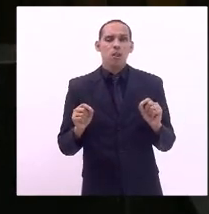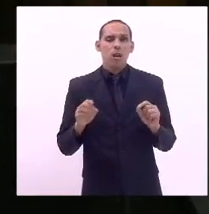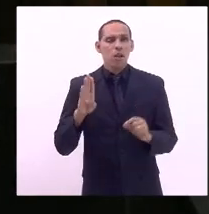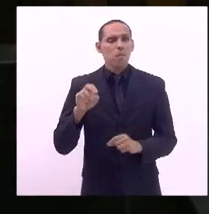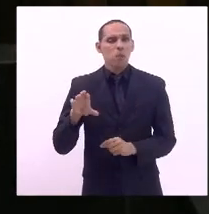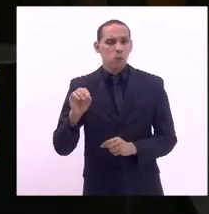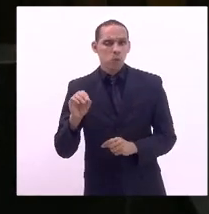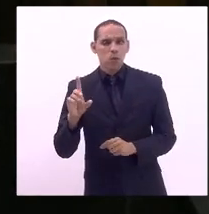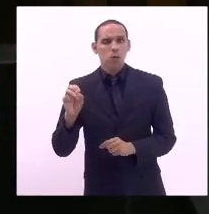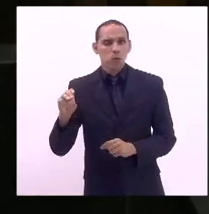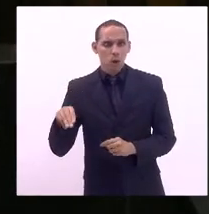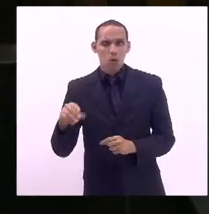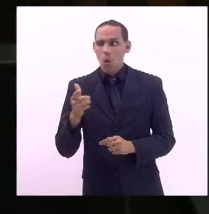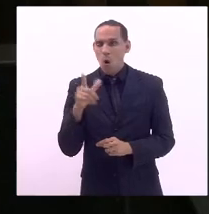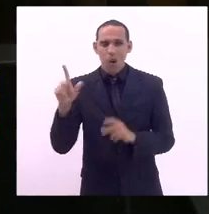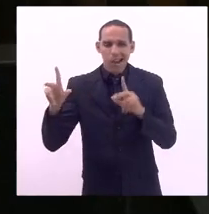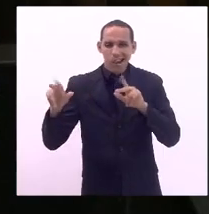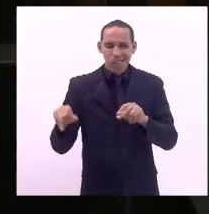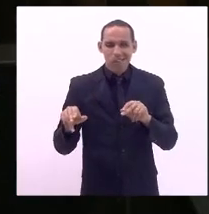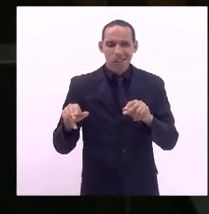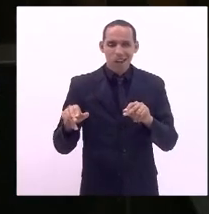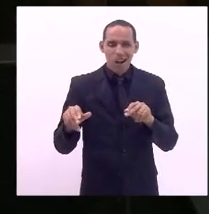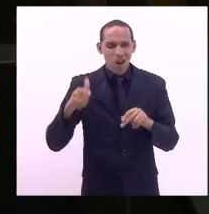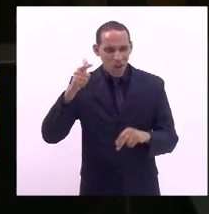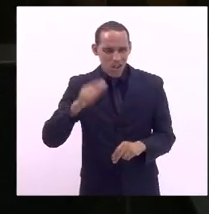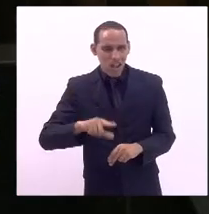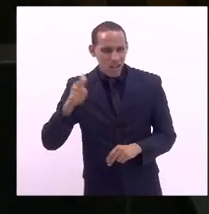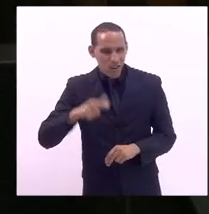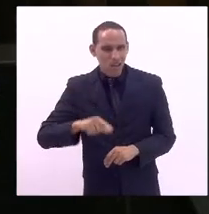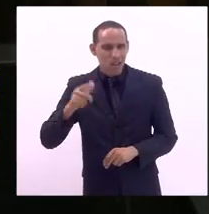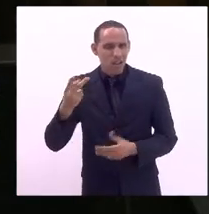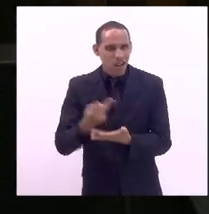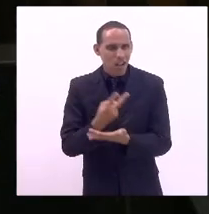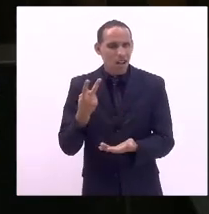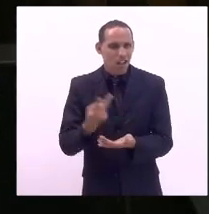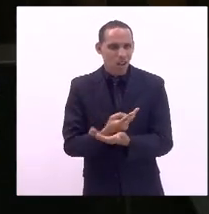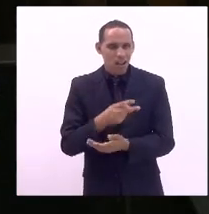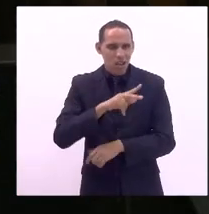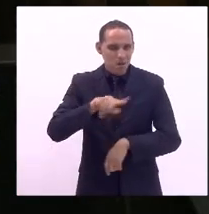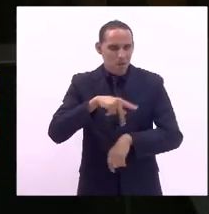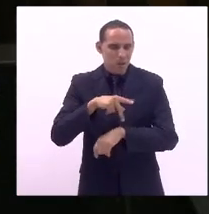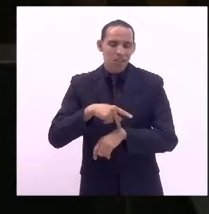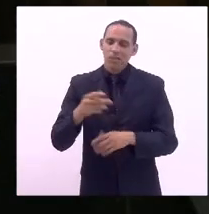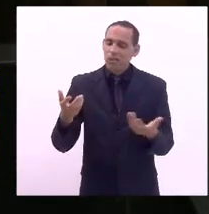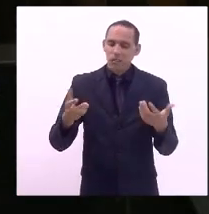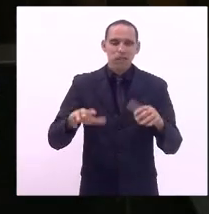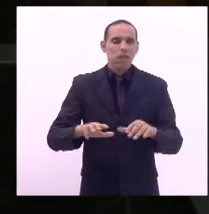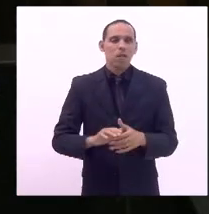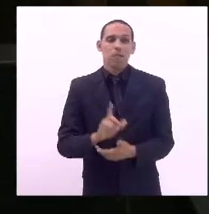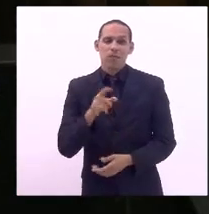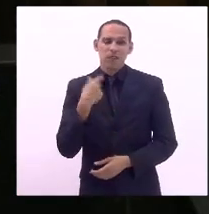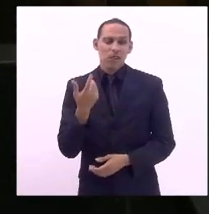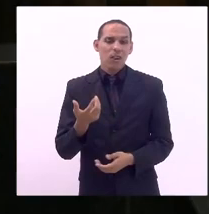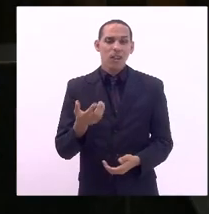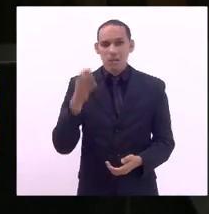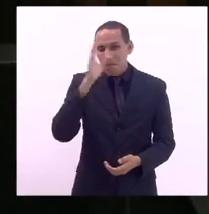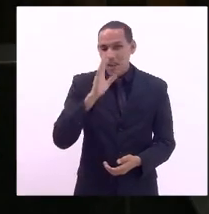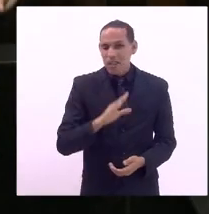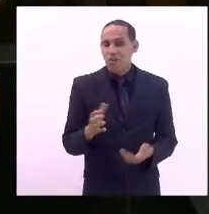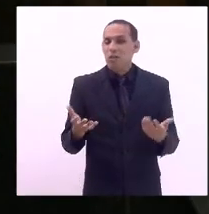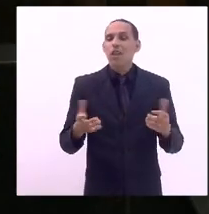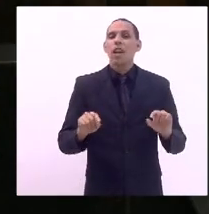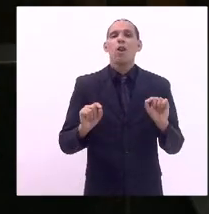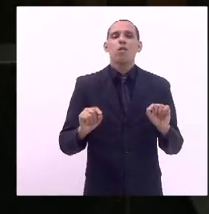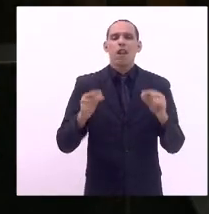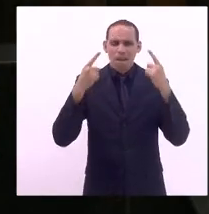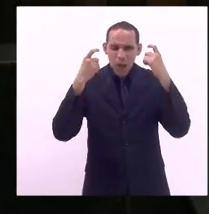Brunos e Dons se multipliquem pelo nosso país. A gente não quer que o Brasil, que já convive com diversas